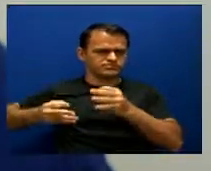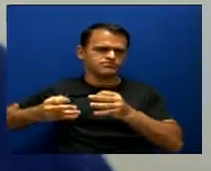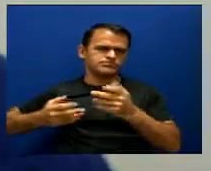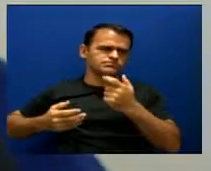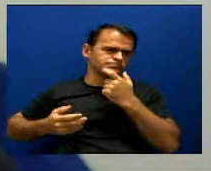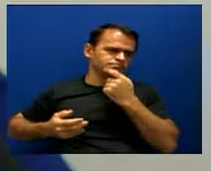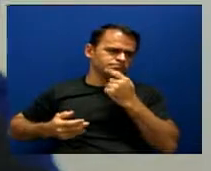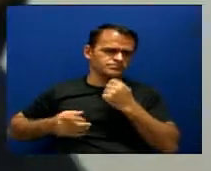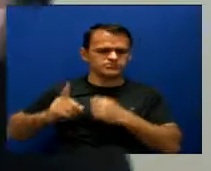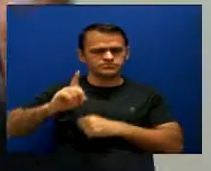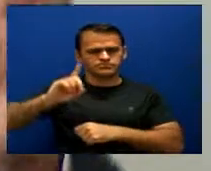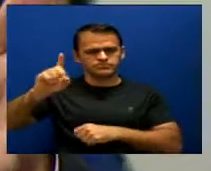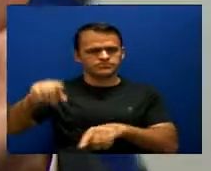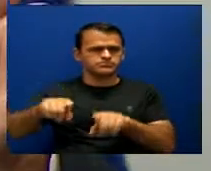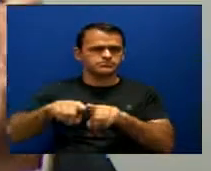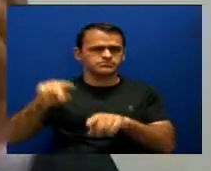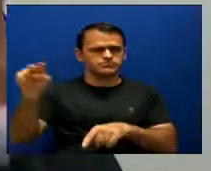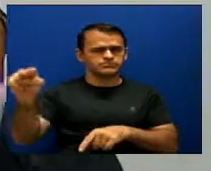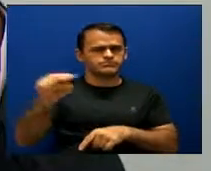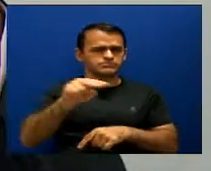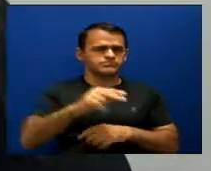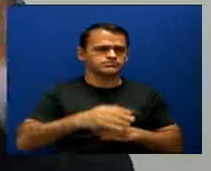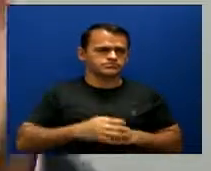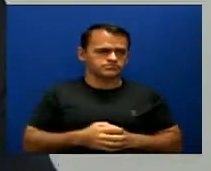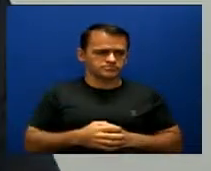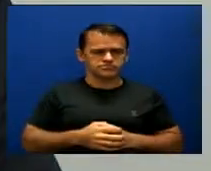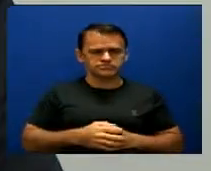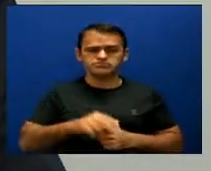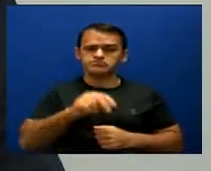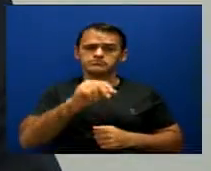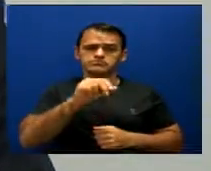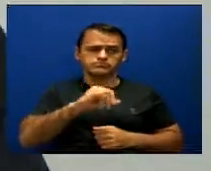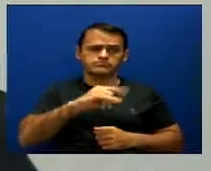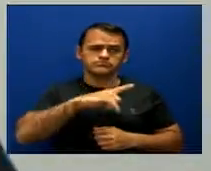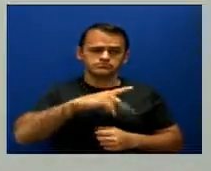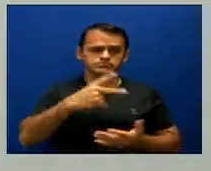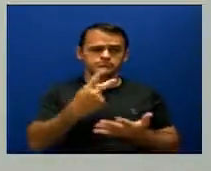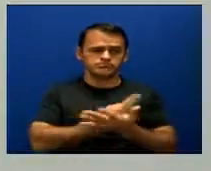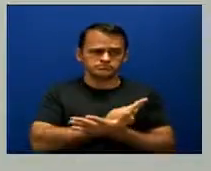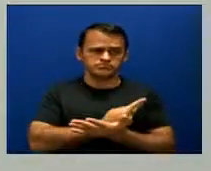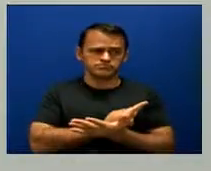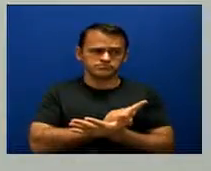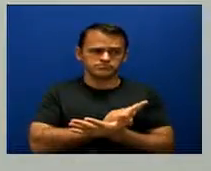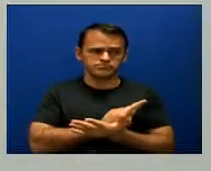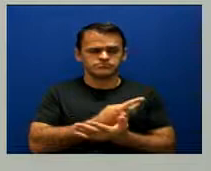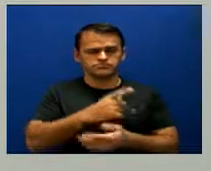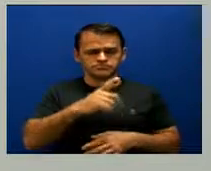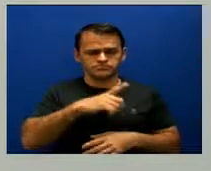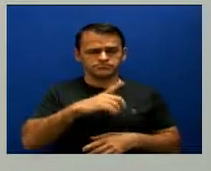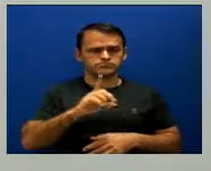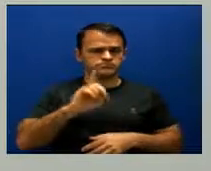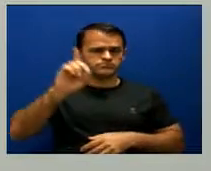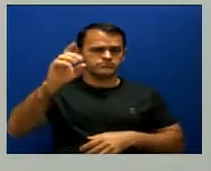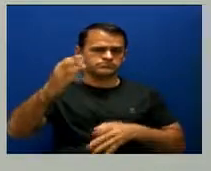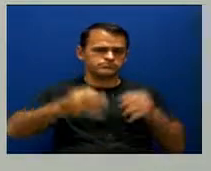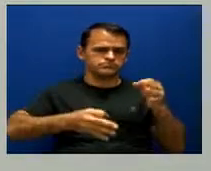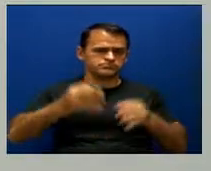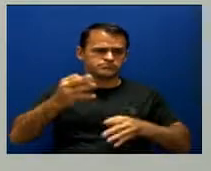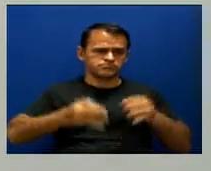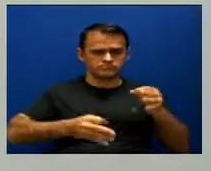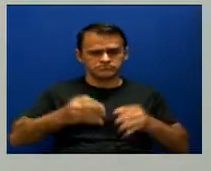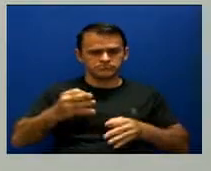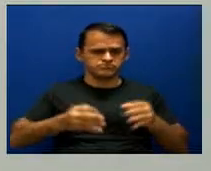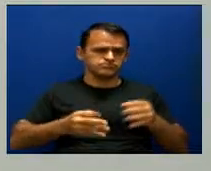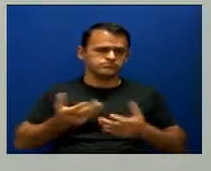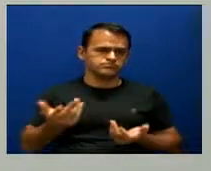se for comprovado realmente o que nós desconfiamos, nós sabemos que a justiça divina será muito mais forte do